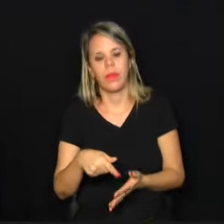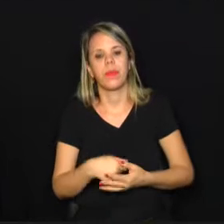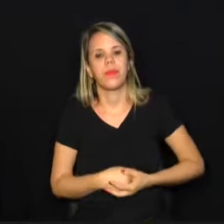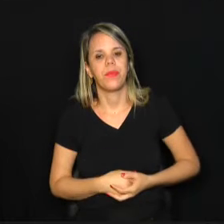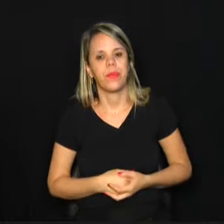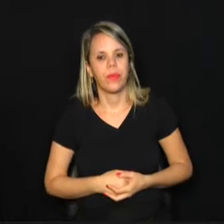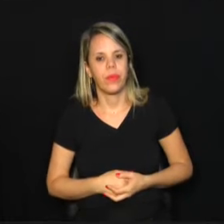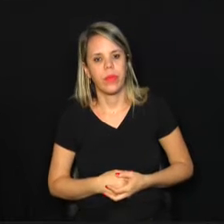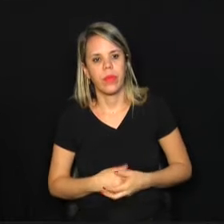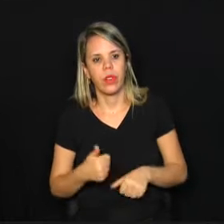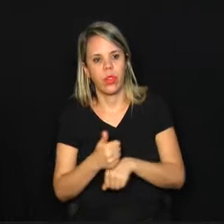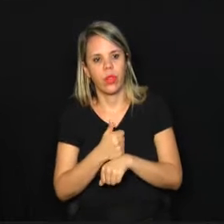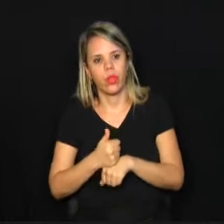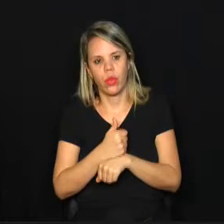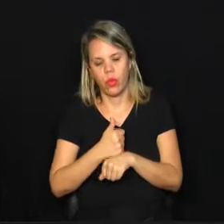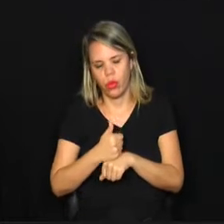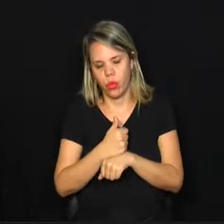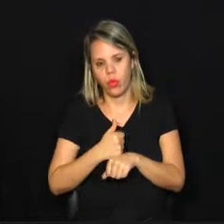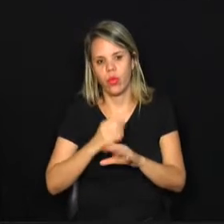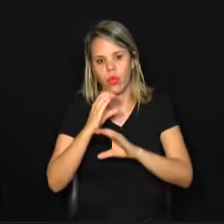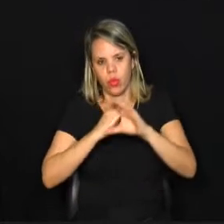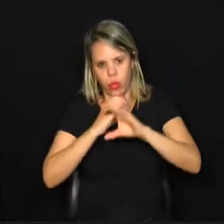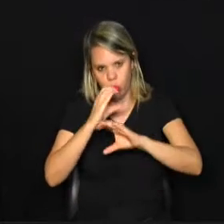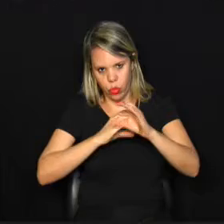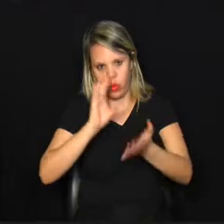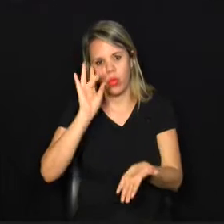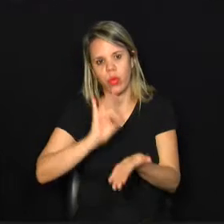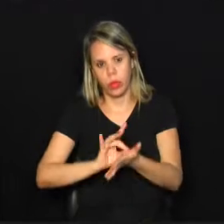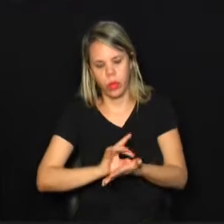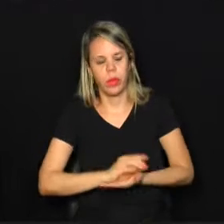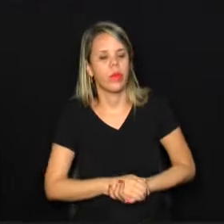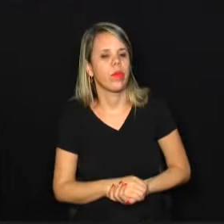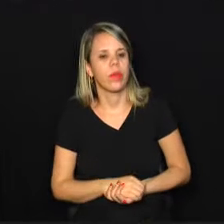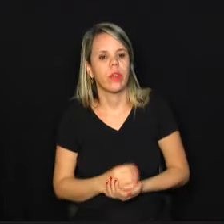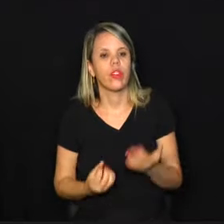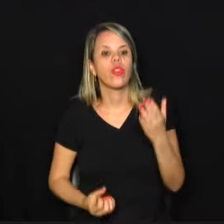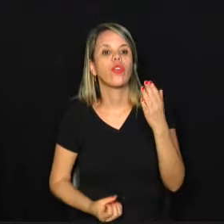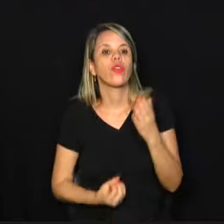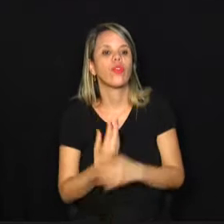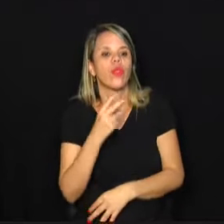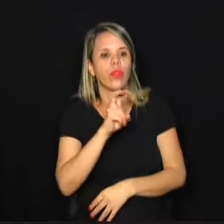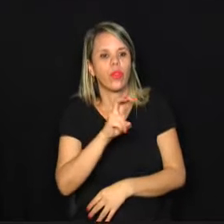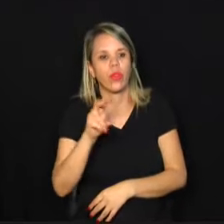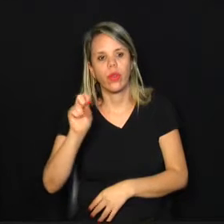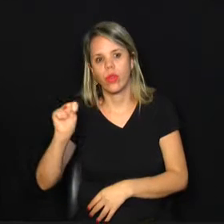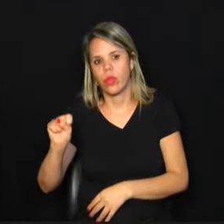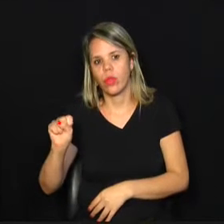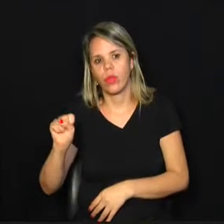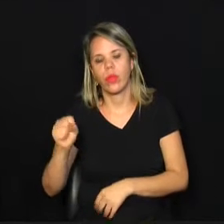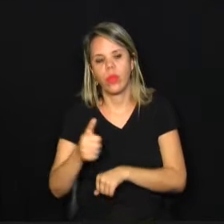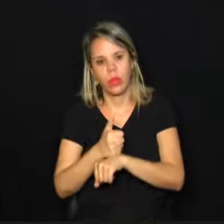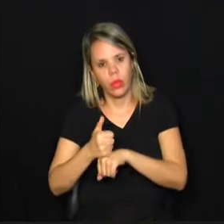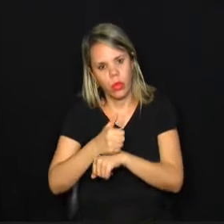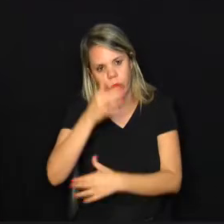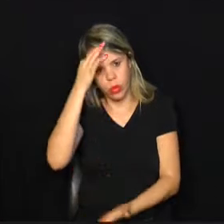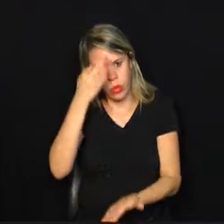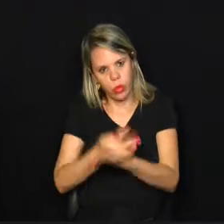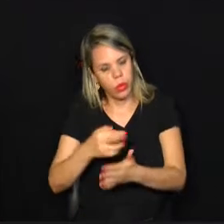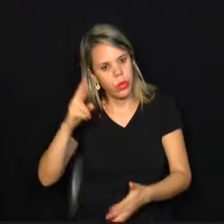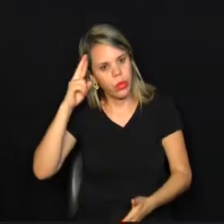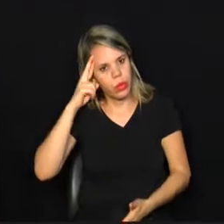preenchidos por um servidor público efetivo. Foram criadas 58 funções de confiança de chefia